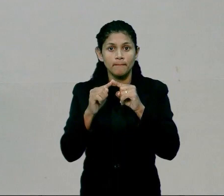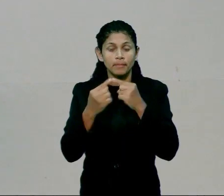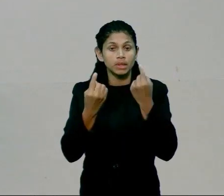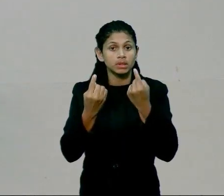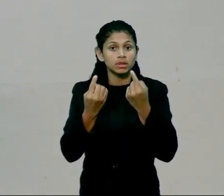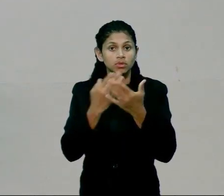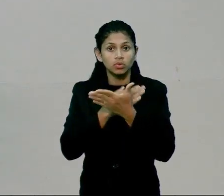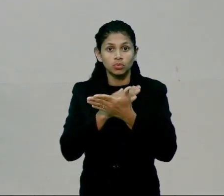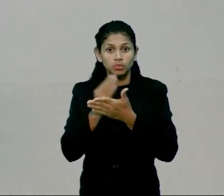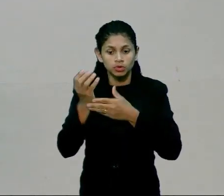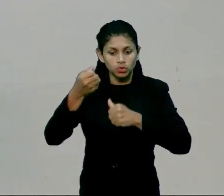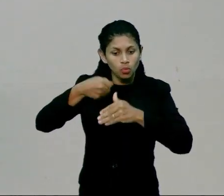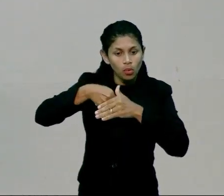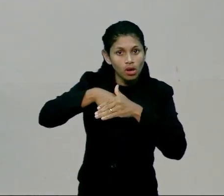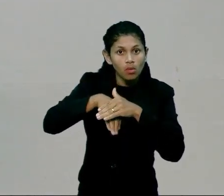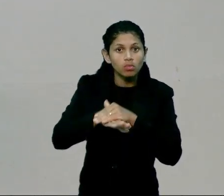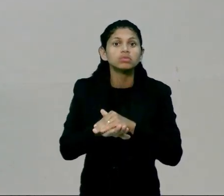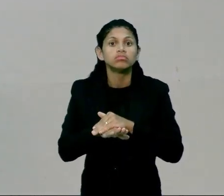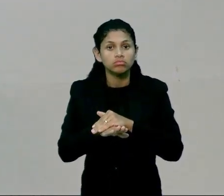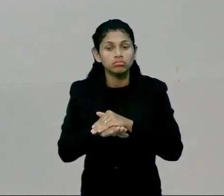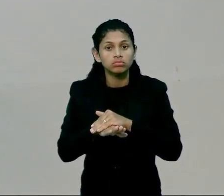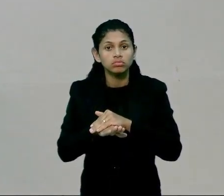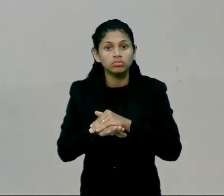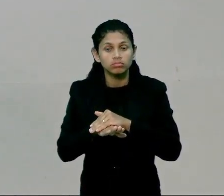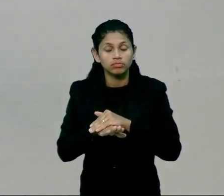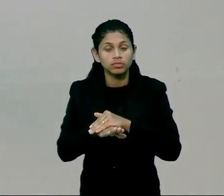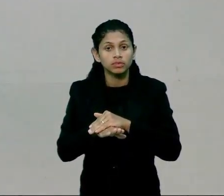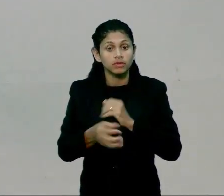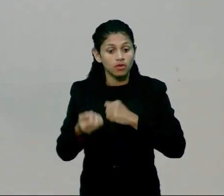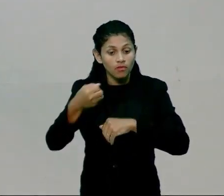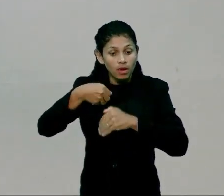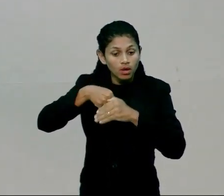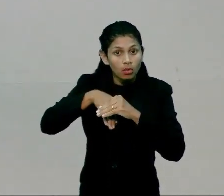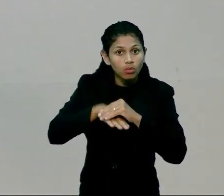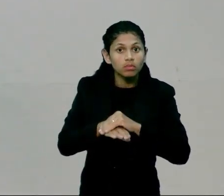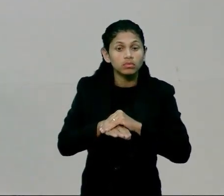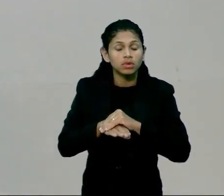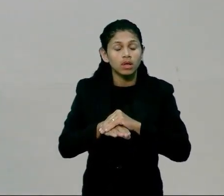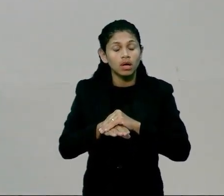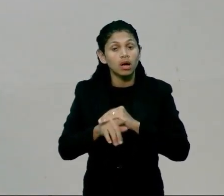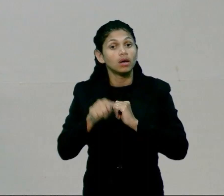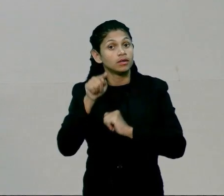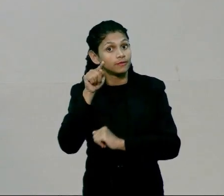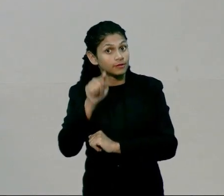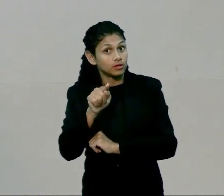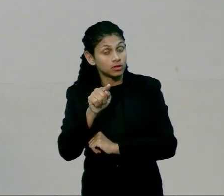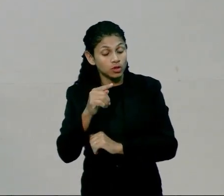hora ele vai usar, mas eu acho que ele vai usar. E aí vai armazenando e aí você vai engordando.